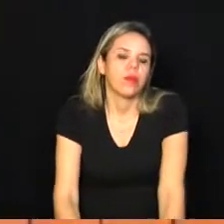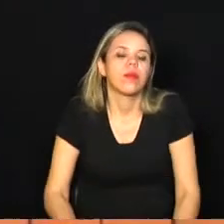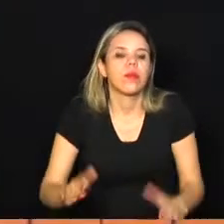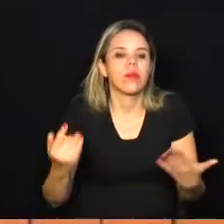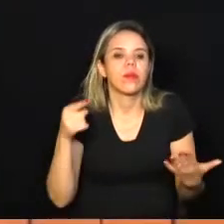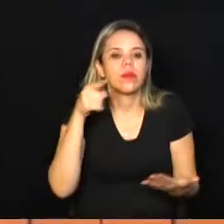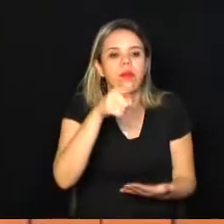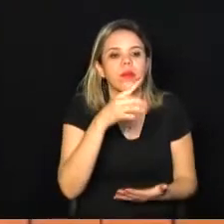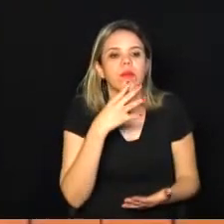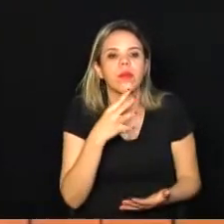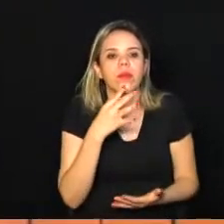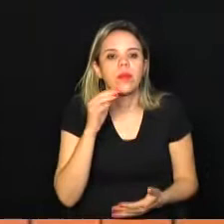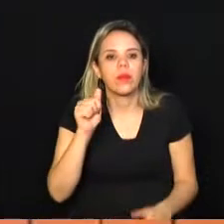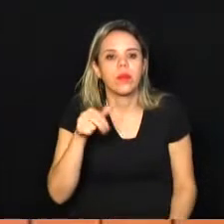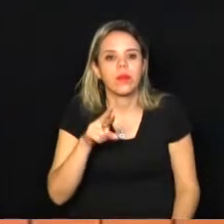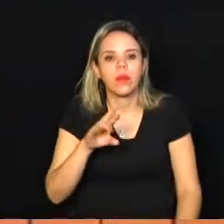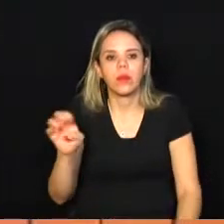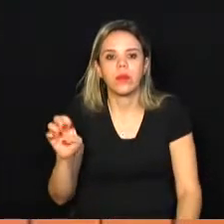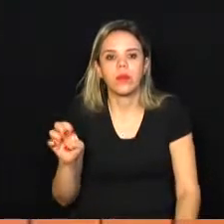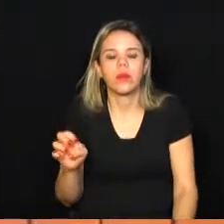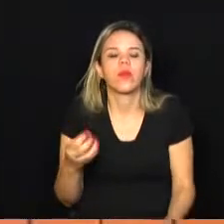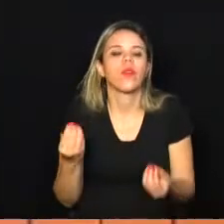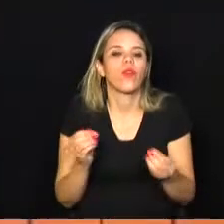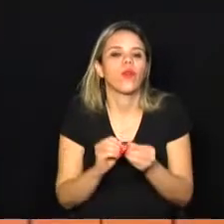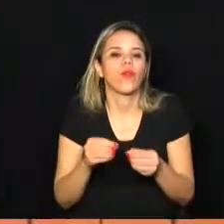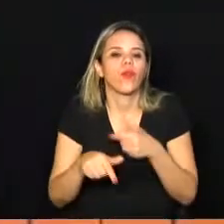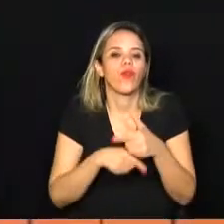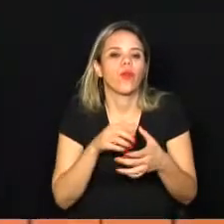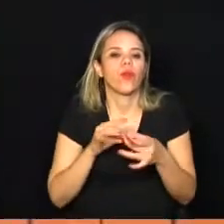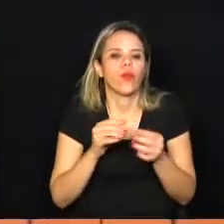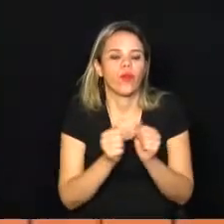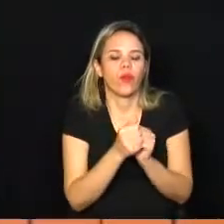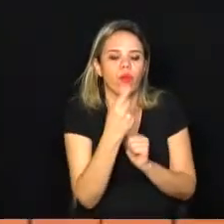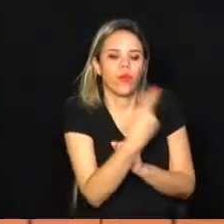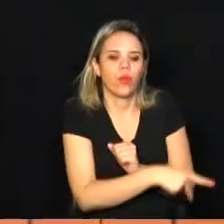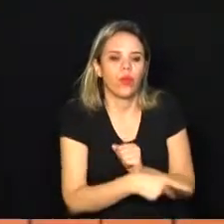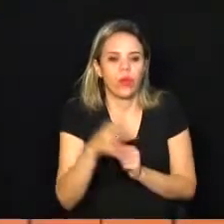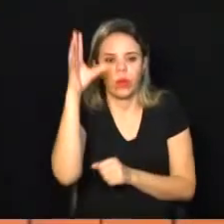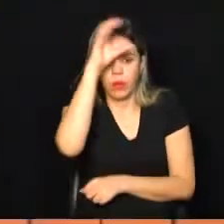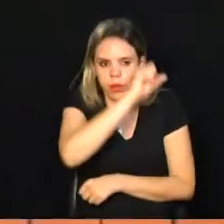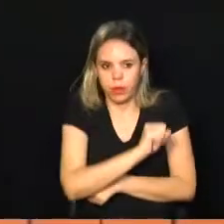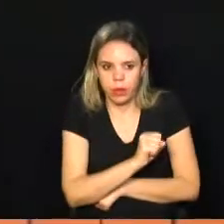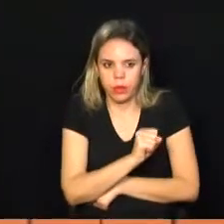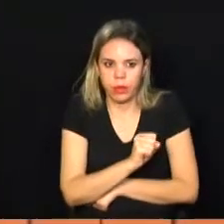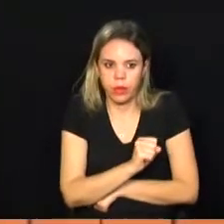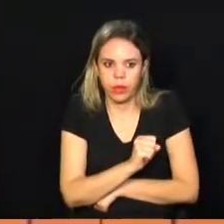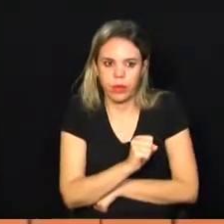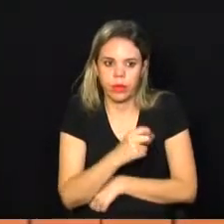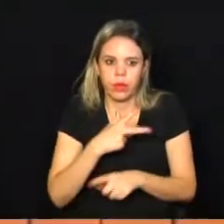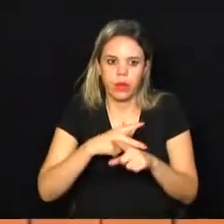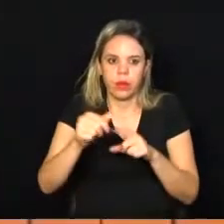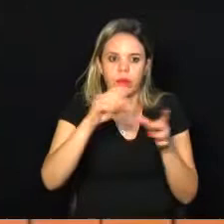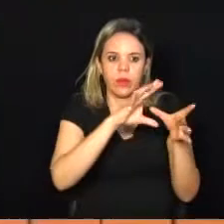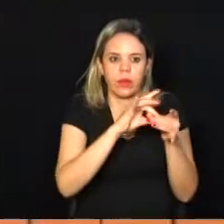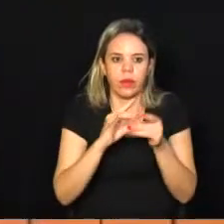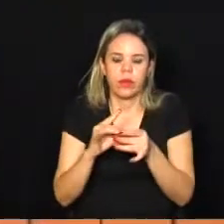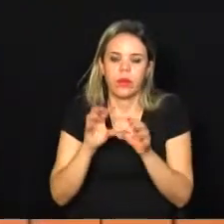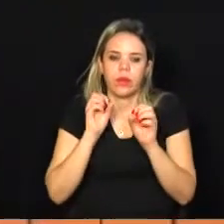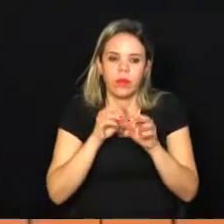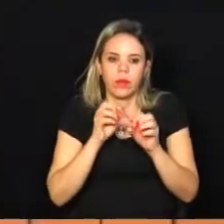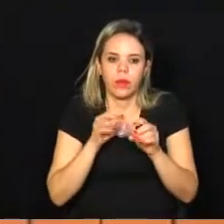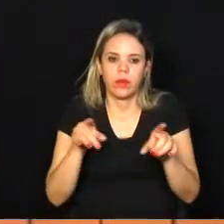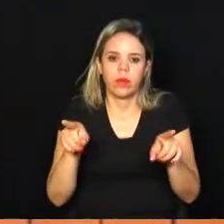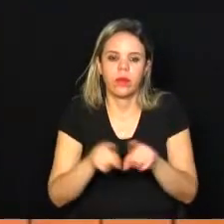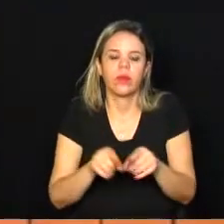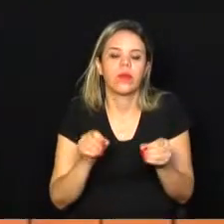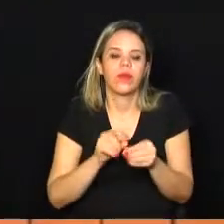você conhece o André Heller? Como é que é este trabalho com ele? Aprendizados com um campeão olímpico, ensinamentos também,